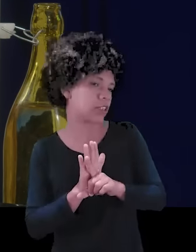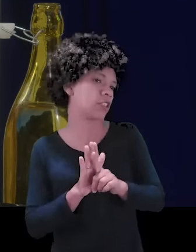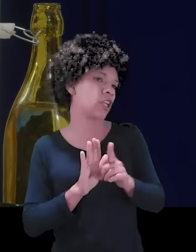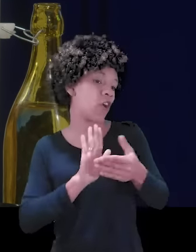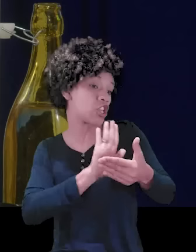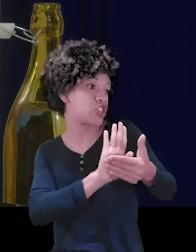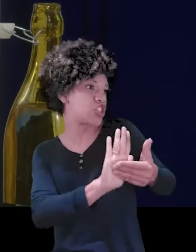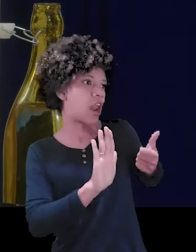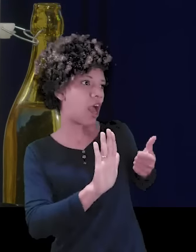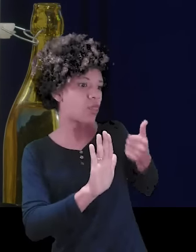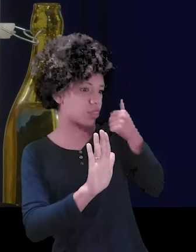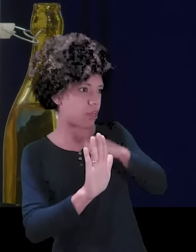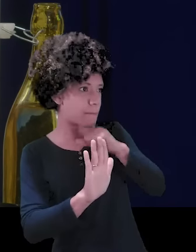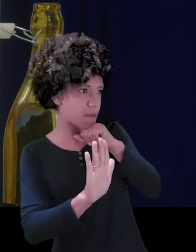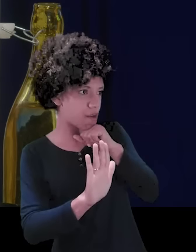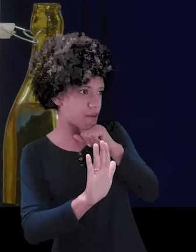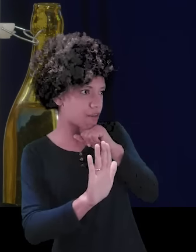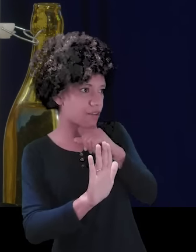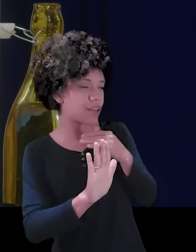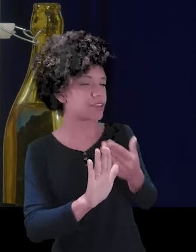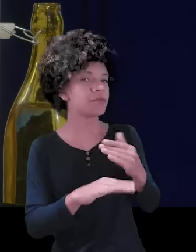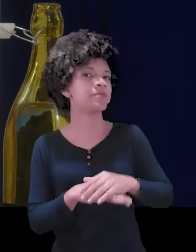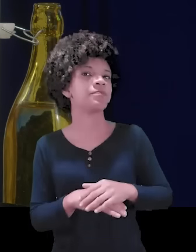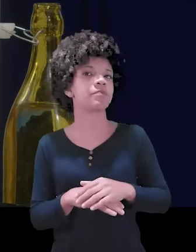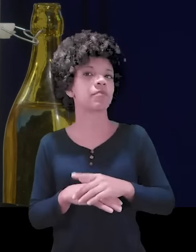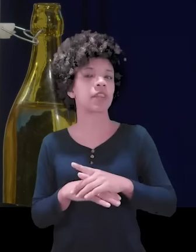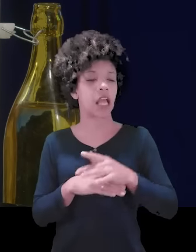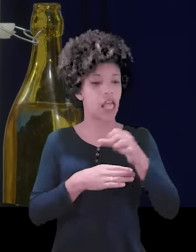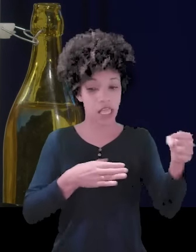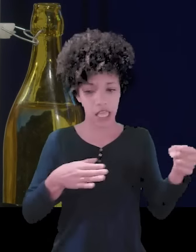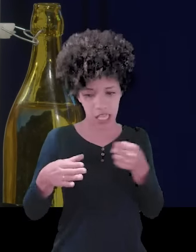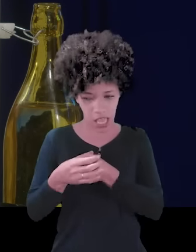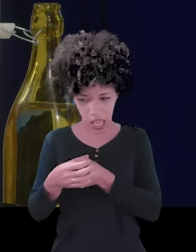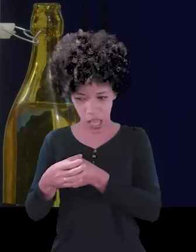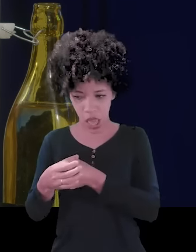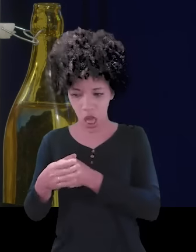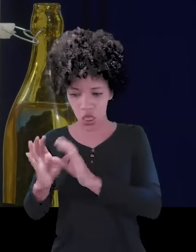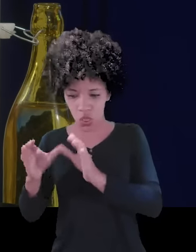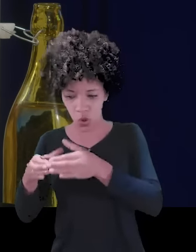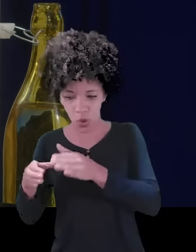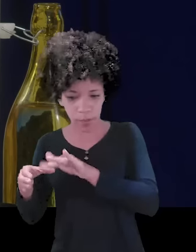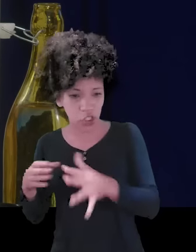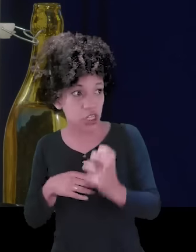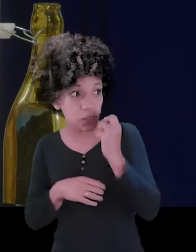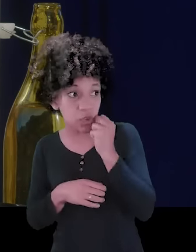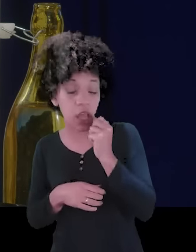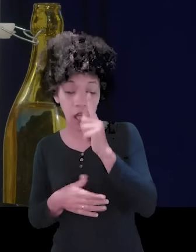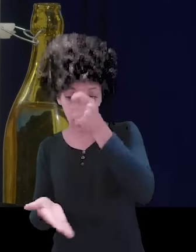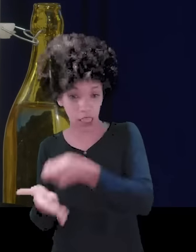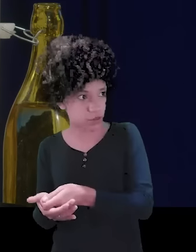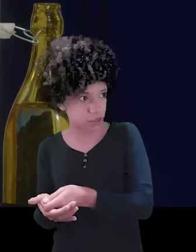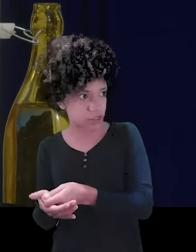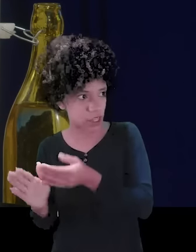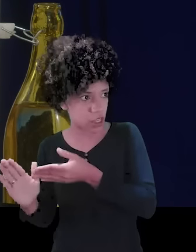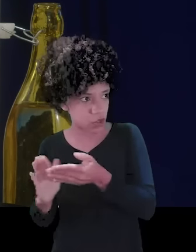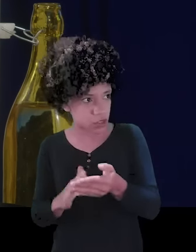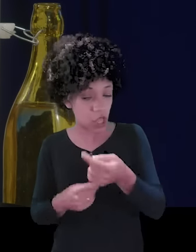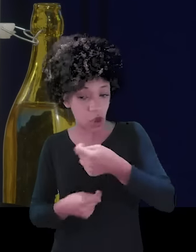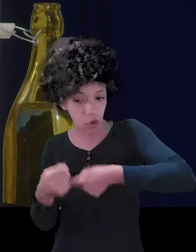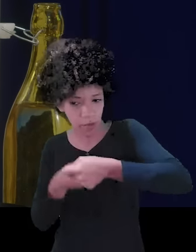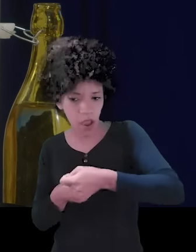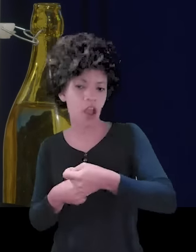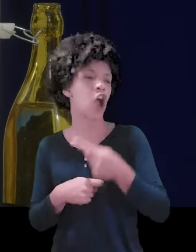destituir-se poder se você insere ela no sistema de doação dá uma sentença naquilo e com